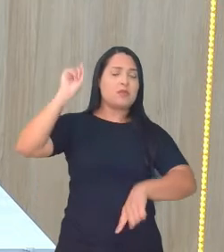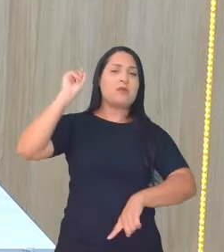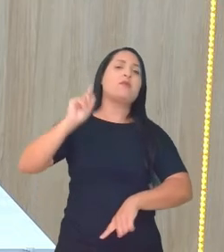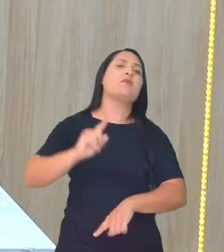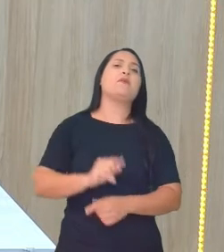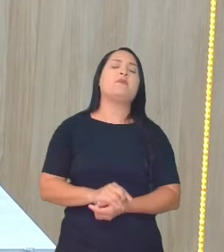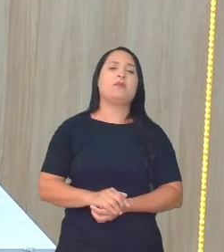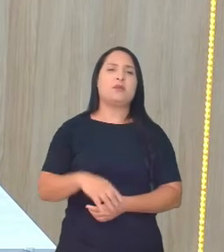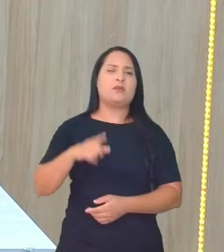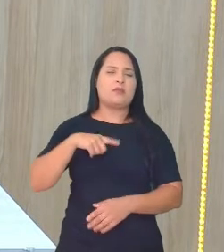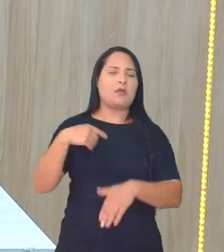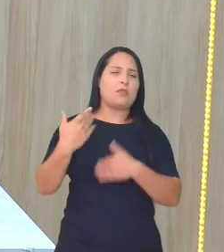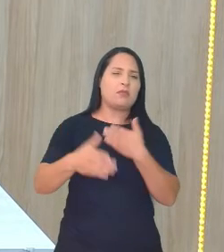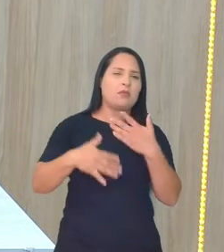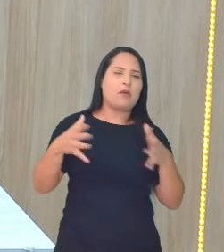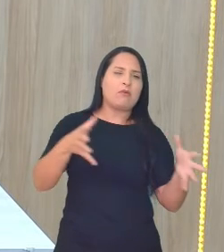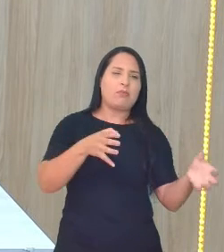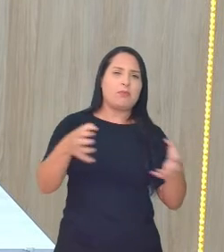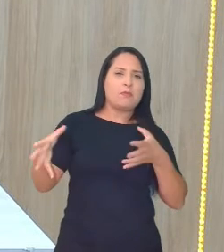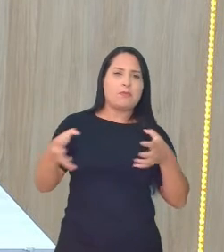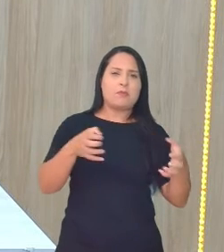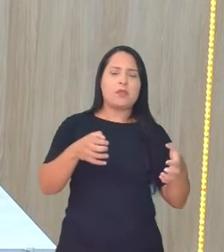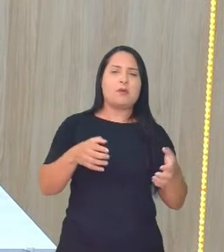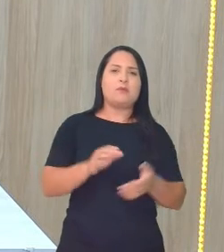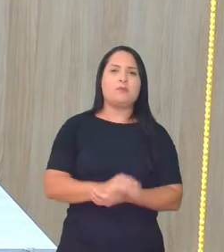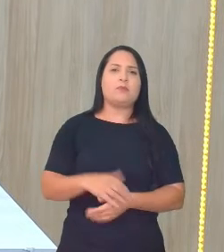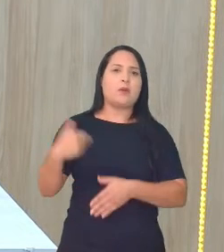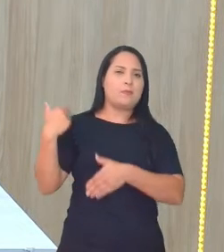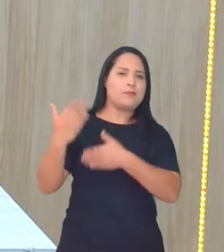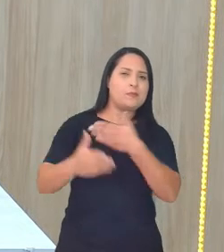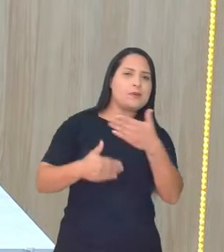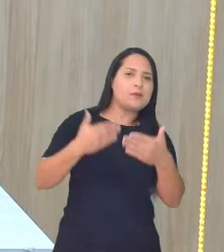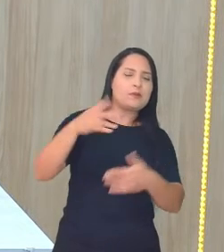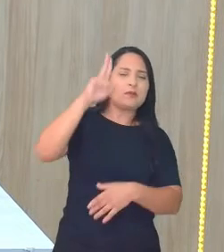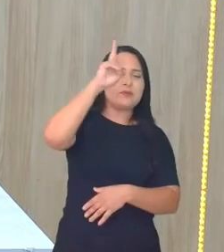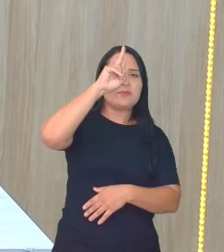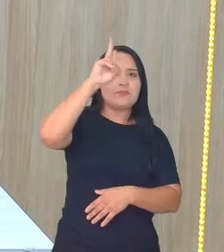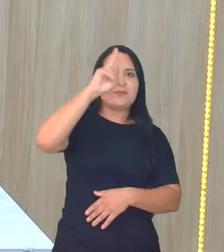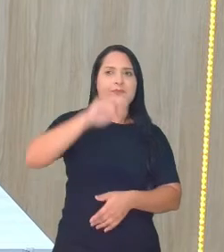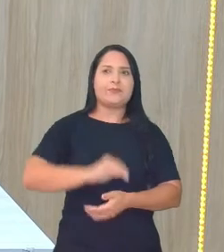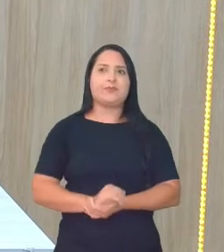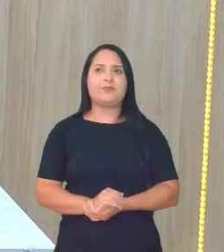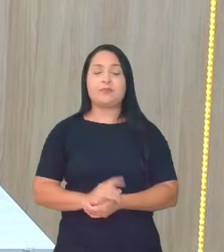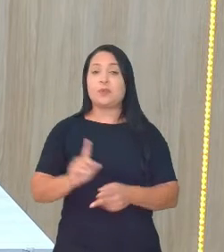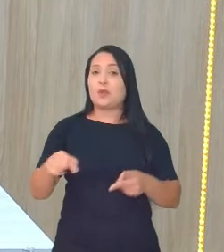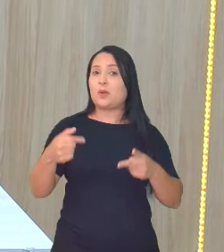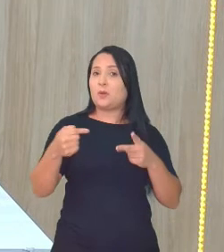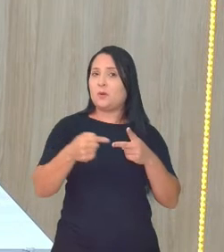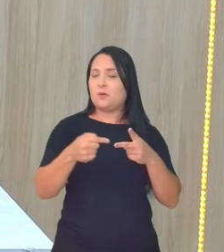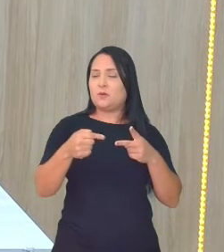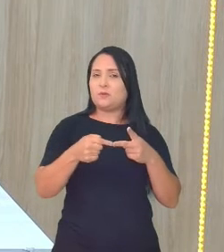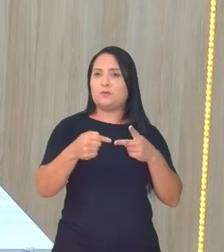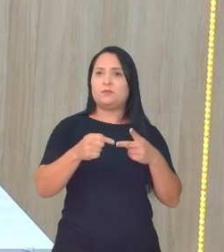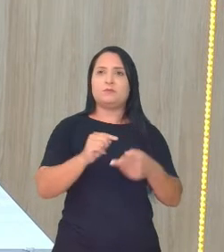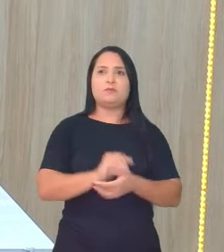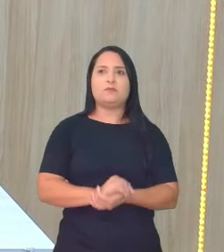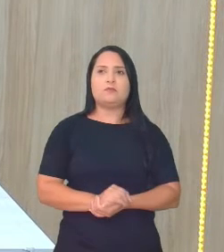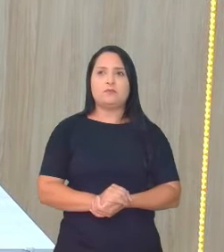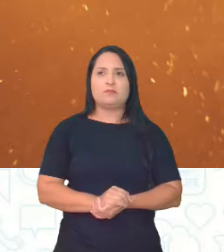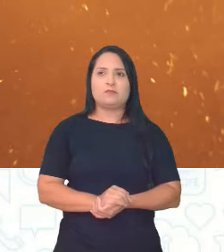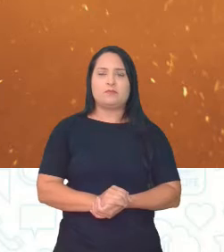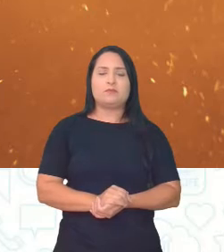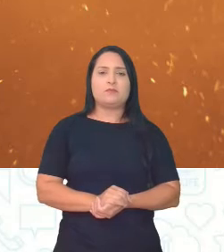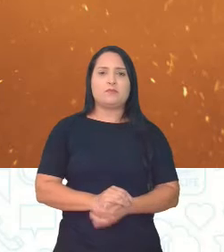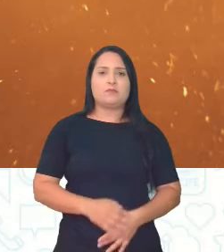que ocorreram, né, nesses confrontos que ocorreram nesse processo todo da nossa história. E outro ponto aí, né, que